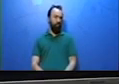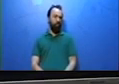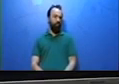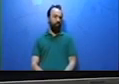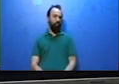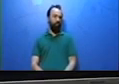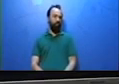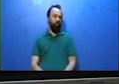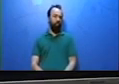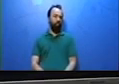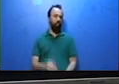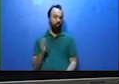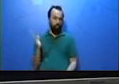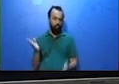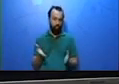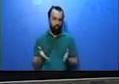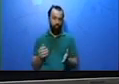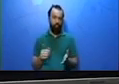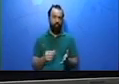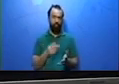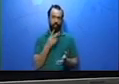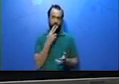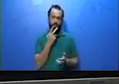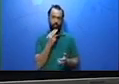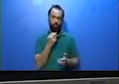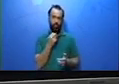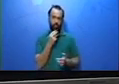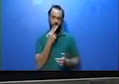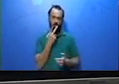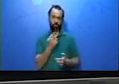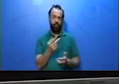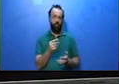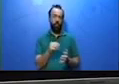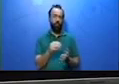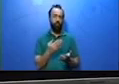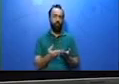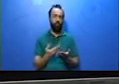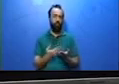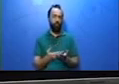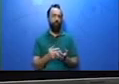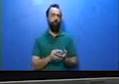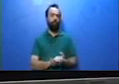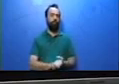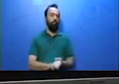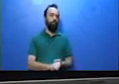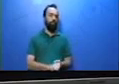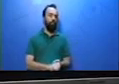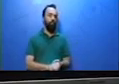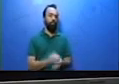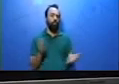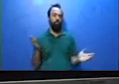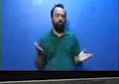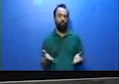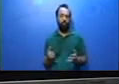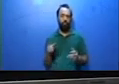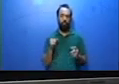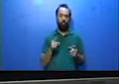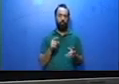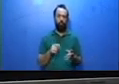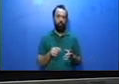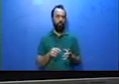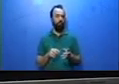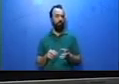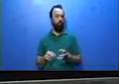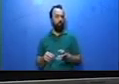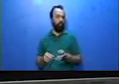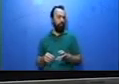Vamos para o Estudar a Língua? Nós já vimos, né, um pouquinho da ortografia do M e do N. Agora, você vai resolver